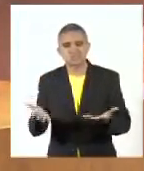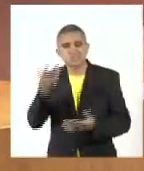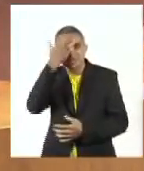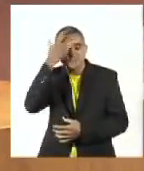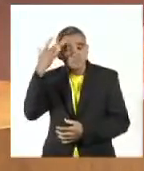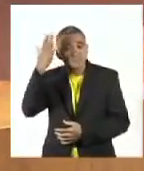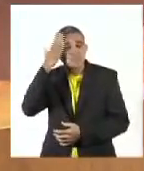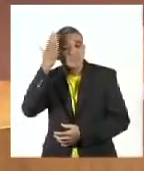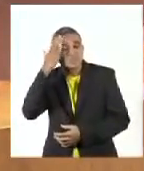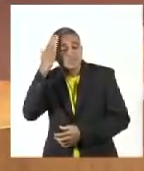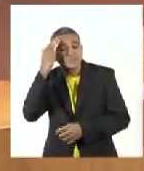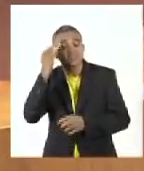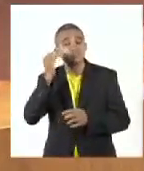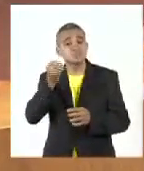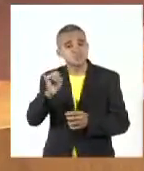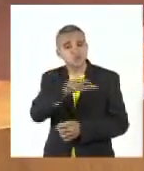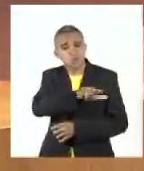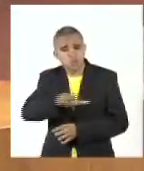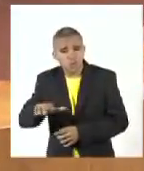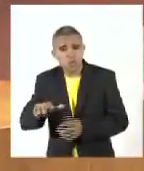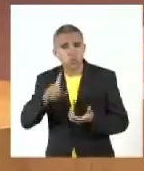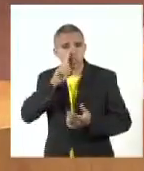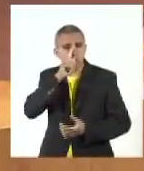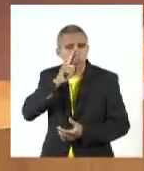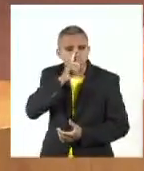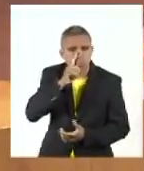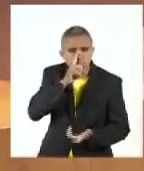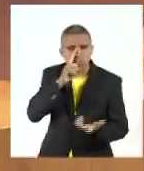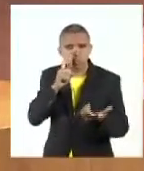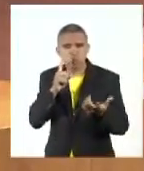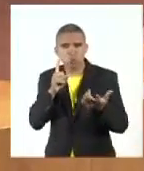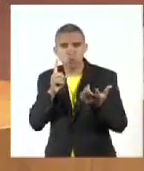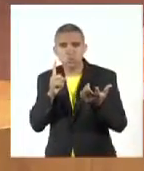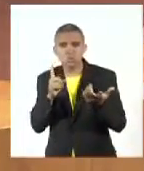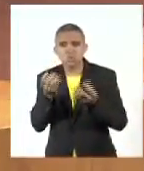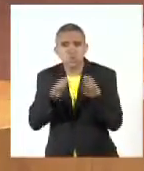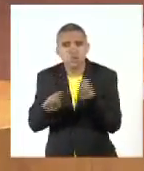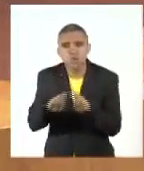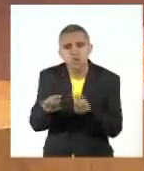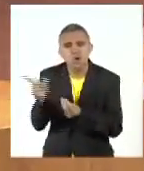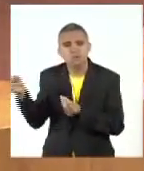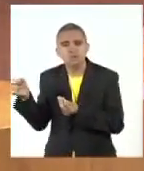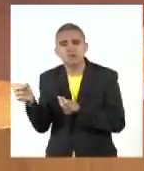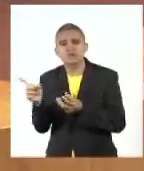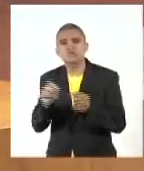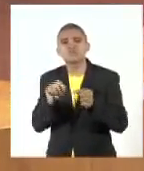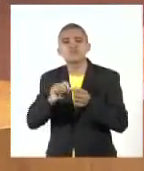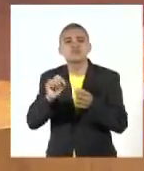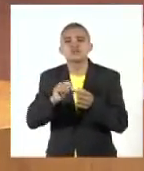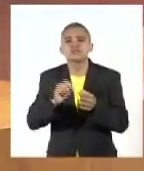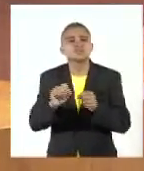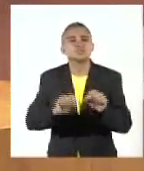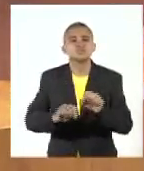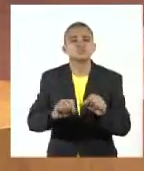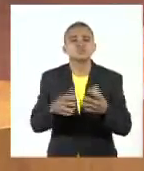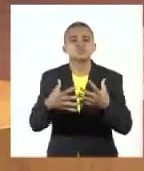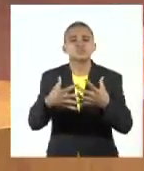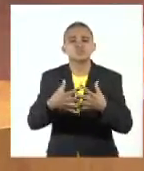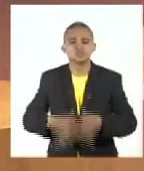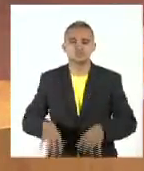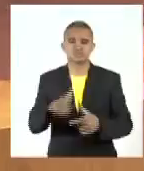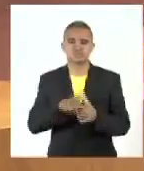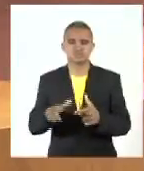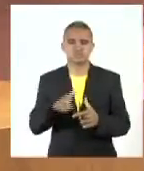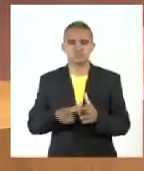se esses crimes irão continuar, quais são as medidas que ele vai tomar, o que é que o governo vai fazer para que as pessoas parem